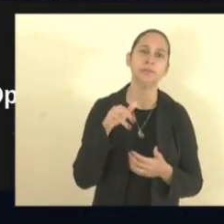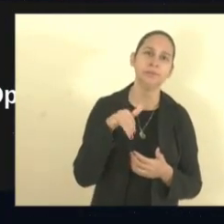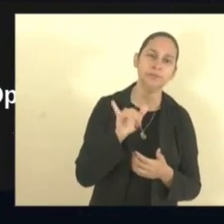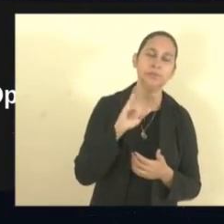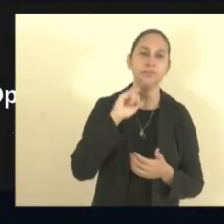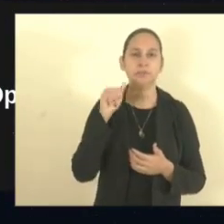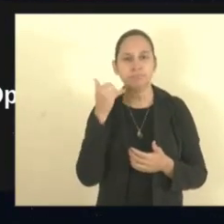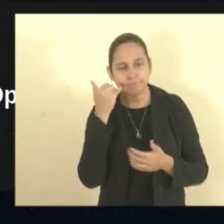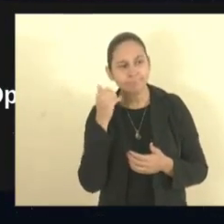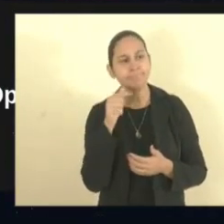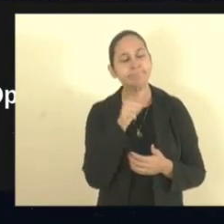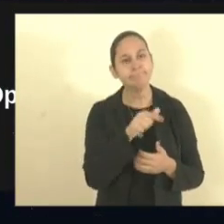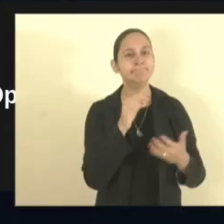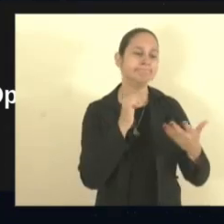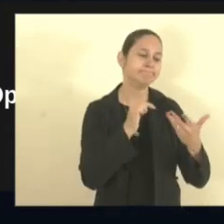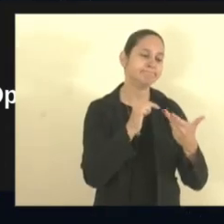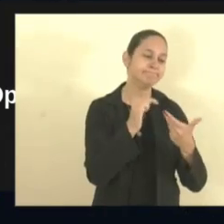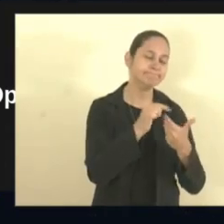da base colocaram os pontos